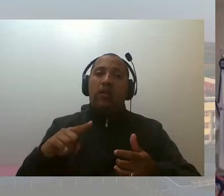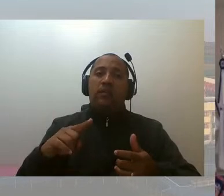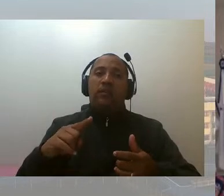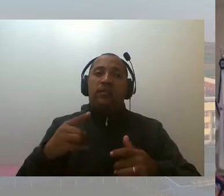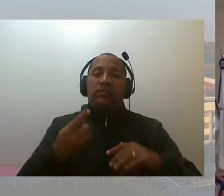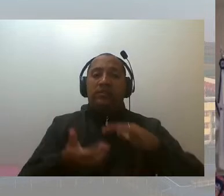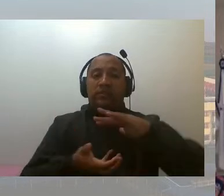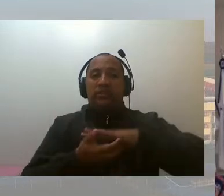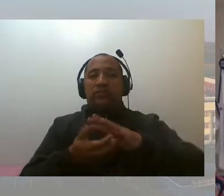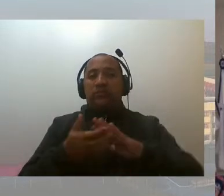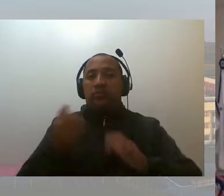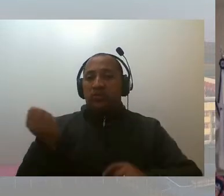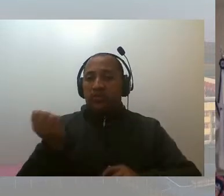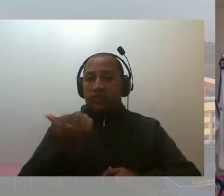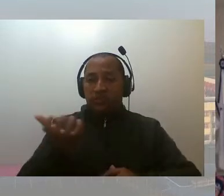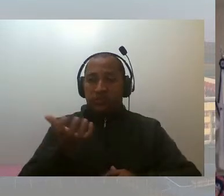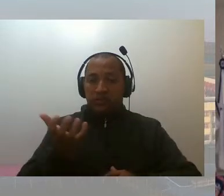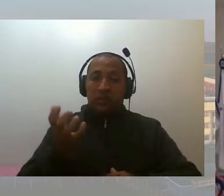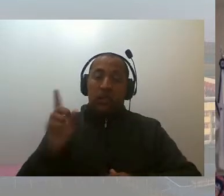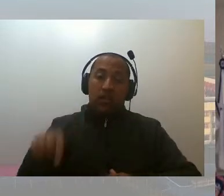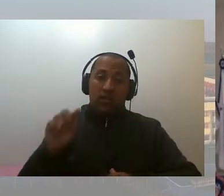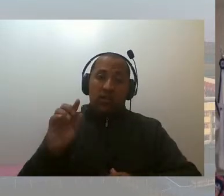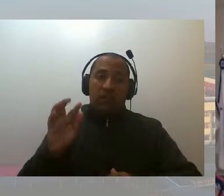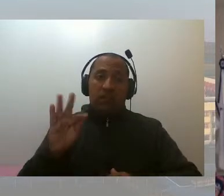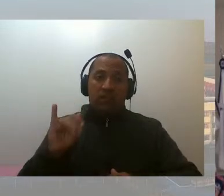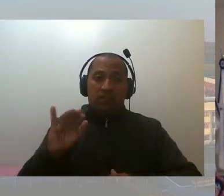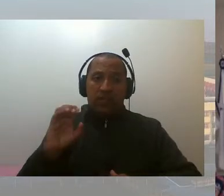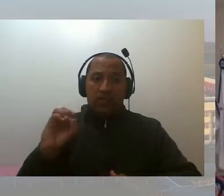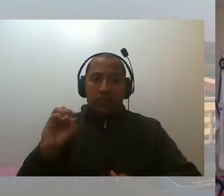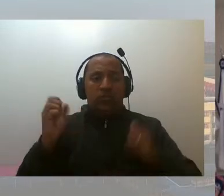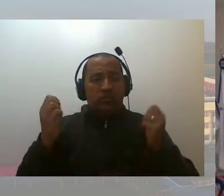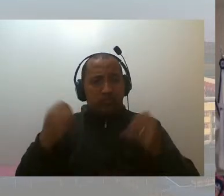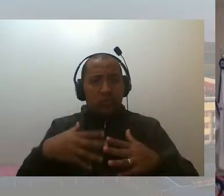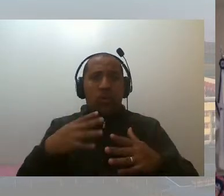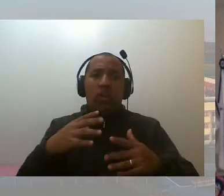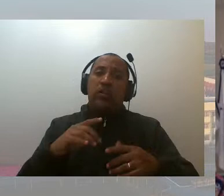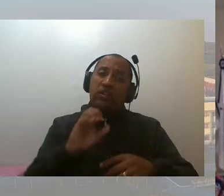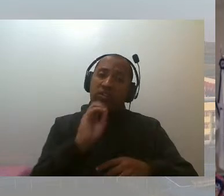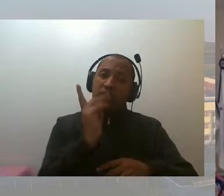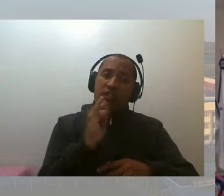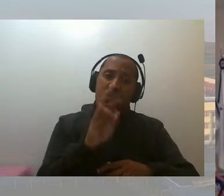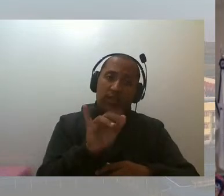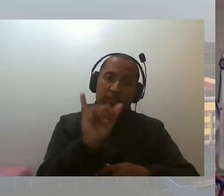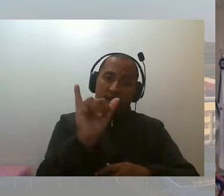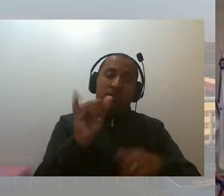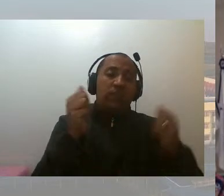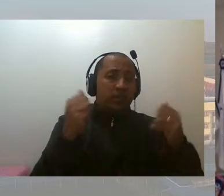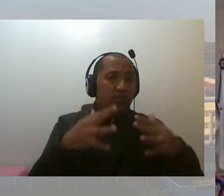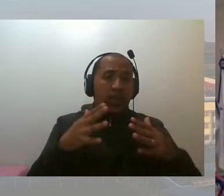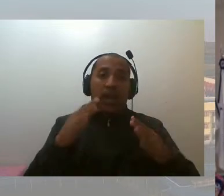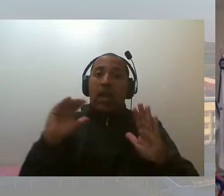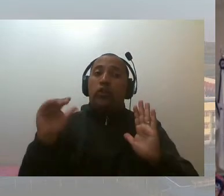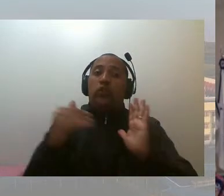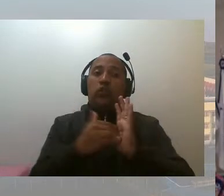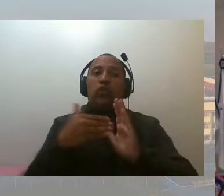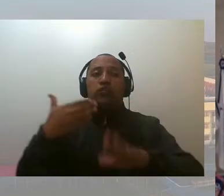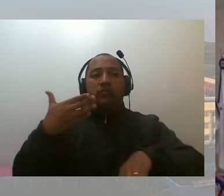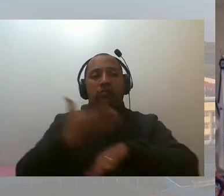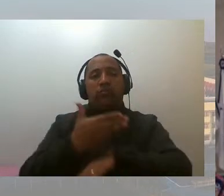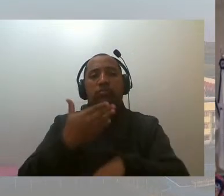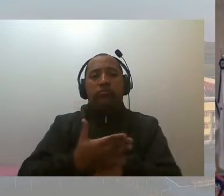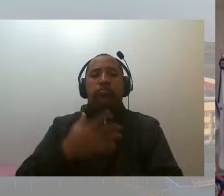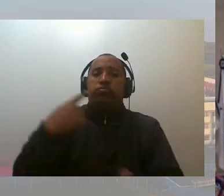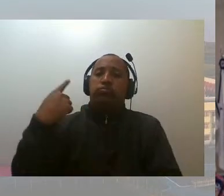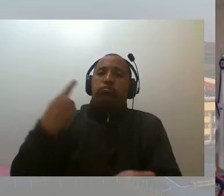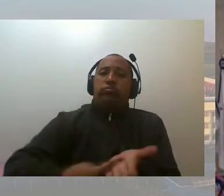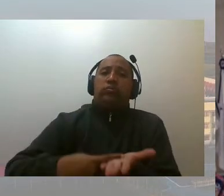importante ressaltar, o Fábio falou na fala, né, a comissão, a Shirley também comentou, isso é envolvimento de todos, o comprometimento